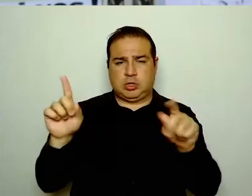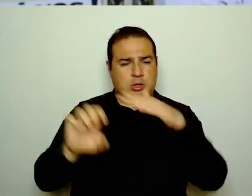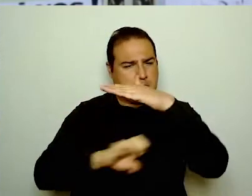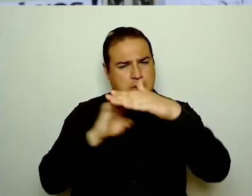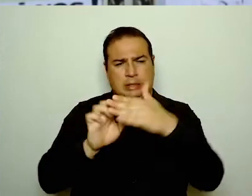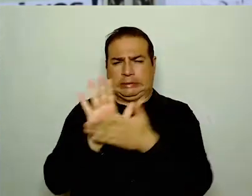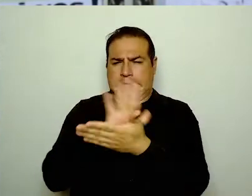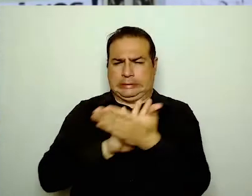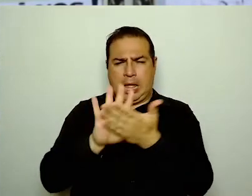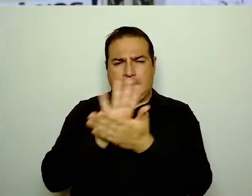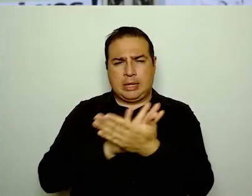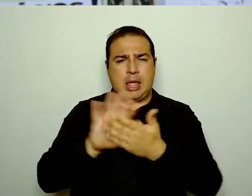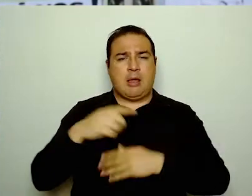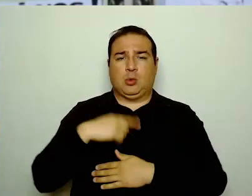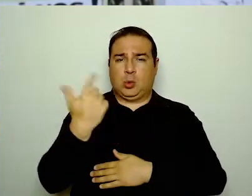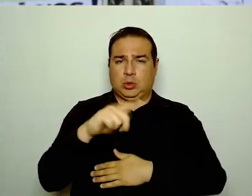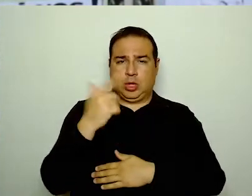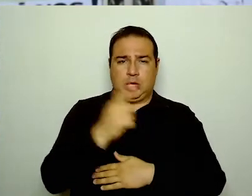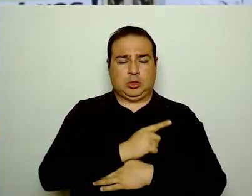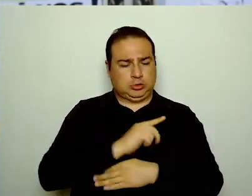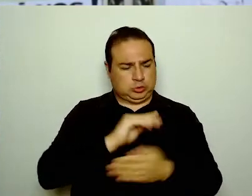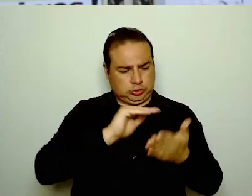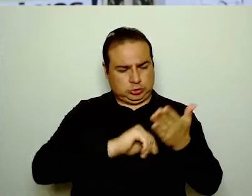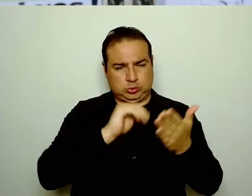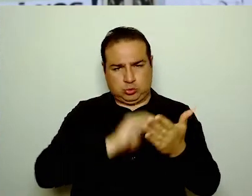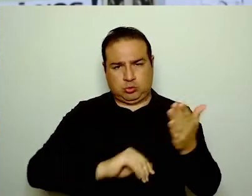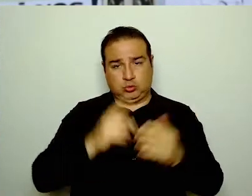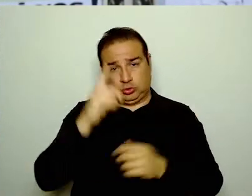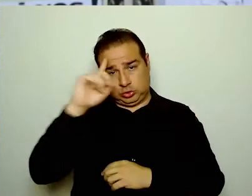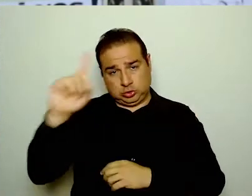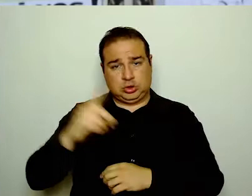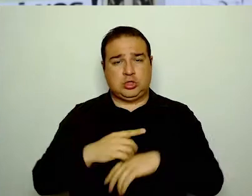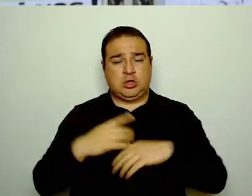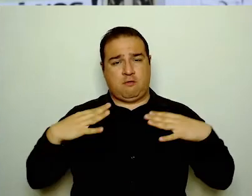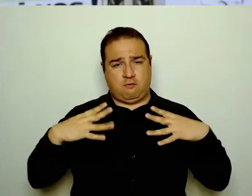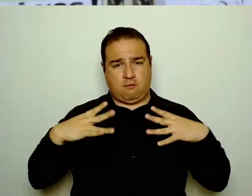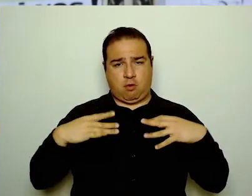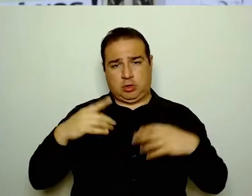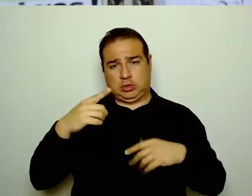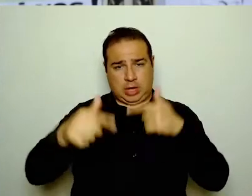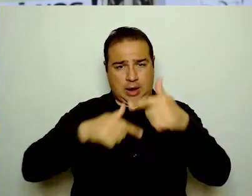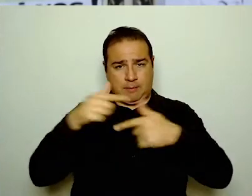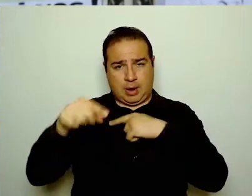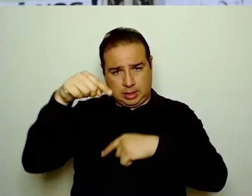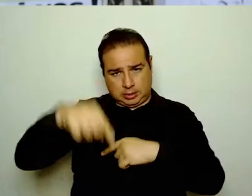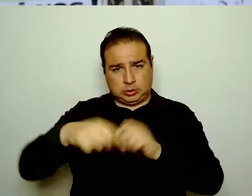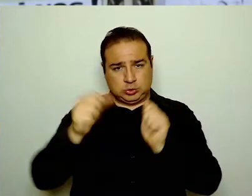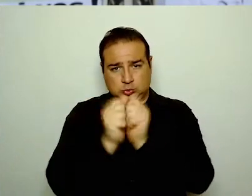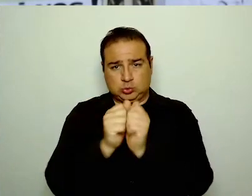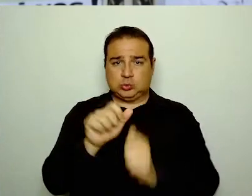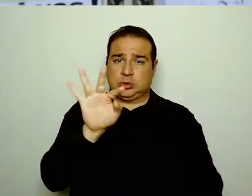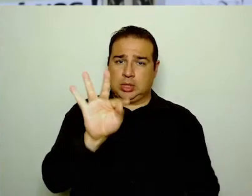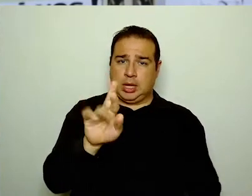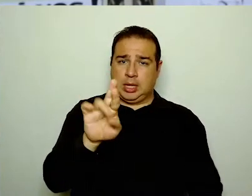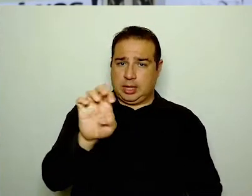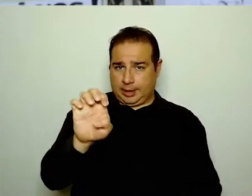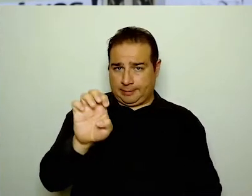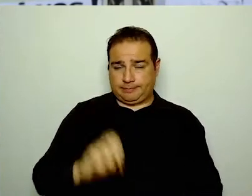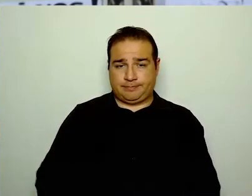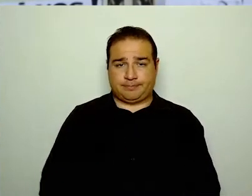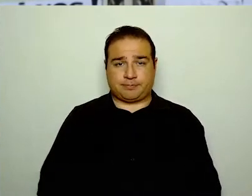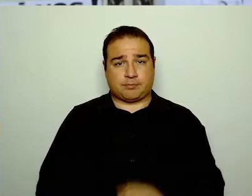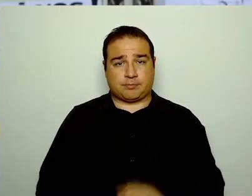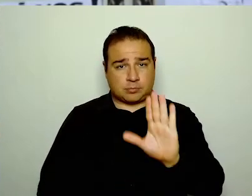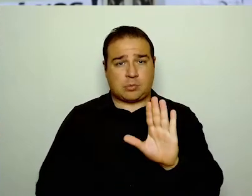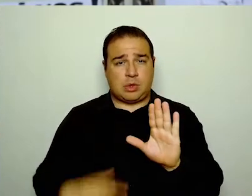sou funcionário de empresa nenhuma. Eu não tenho desconto em dias de folga nos turnos que a gente desenvolve trabalhando